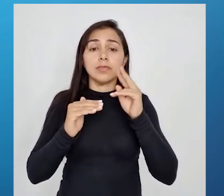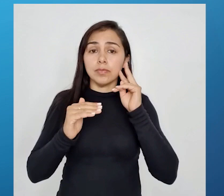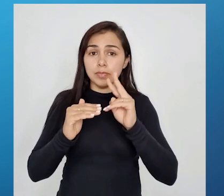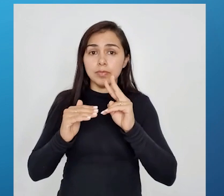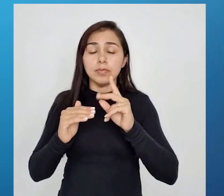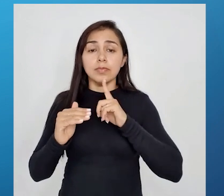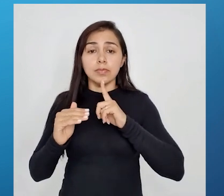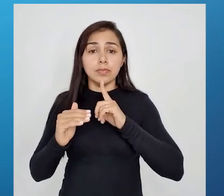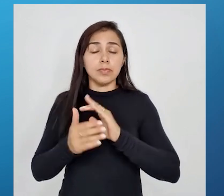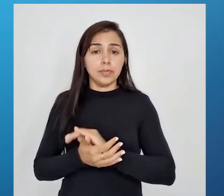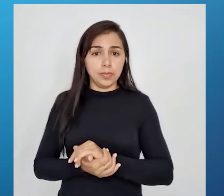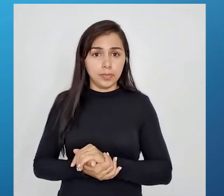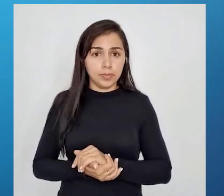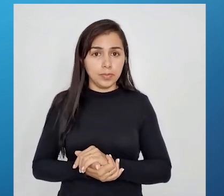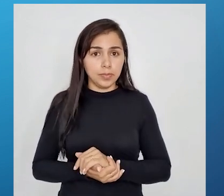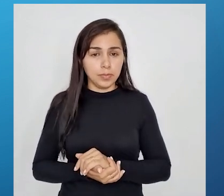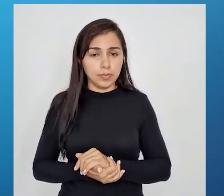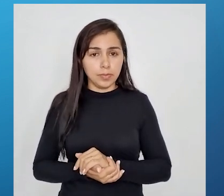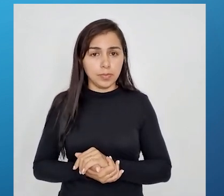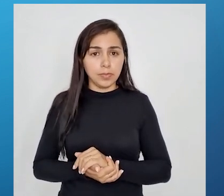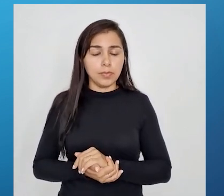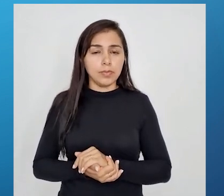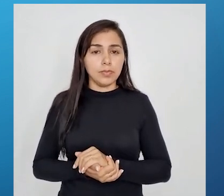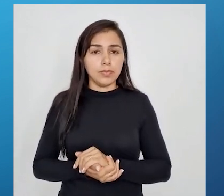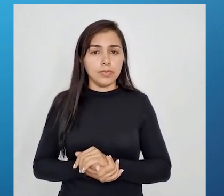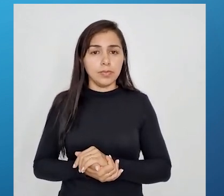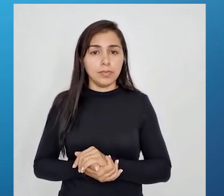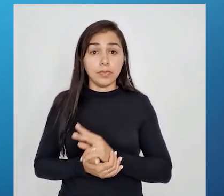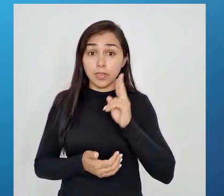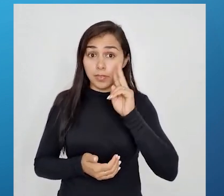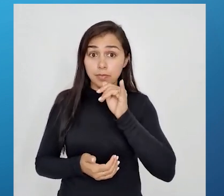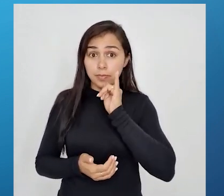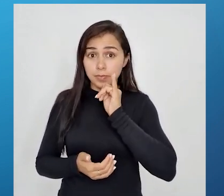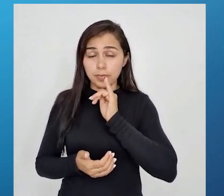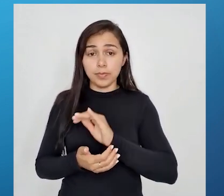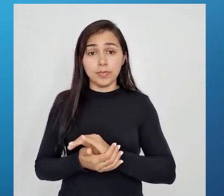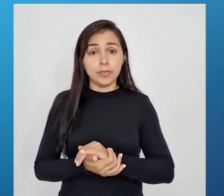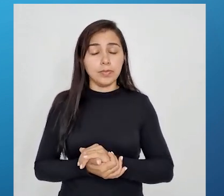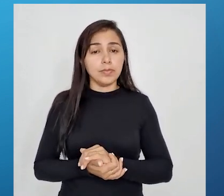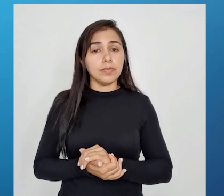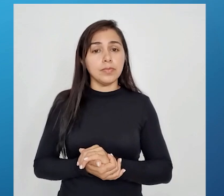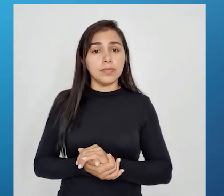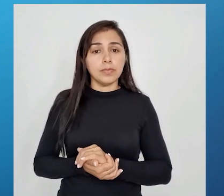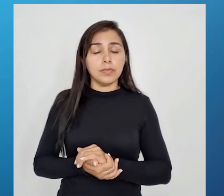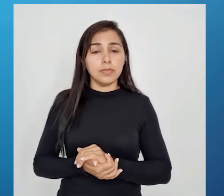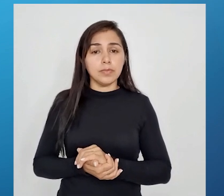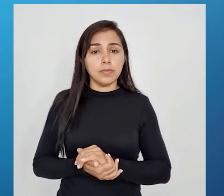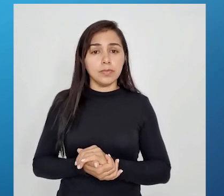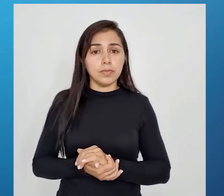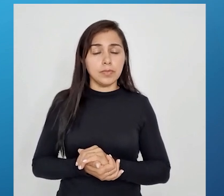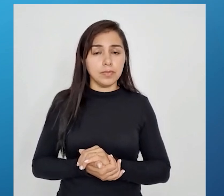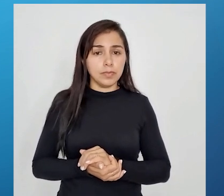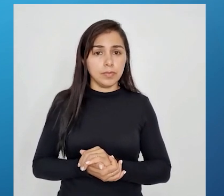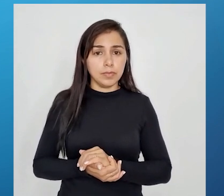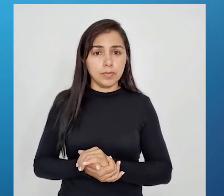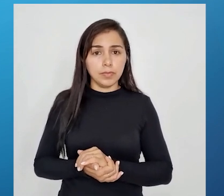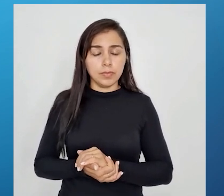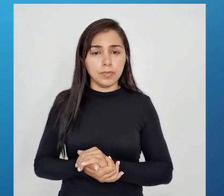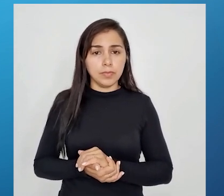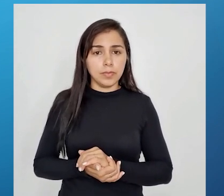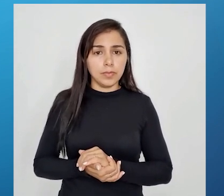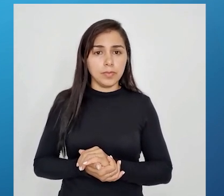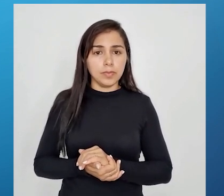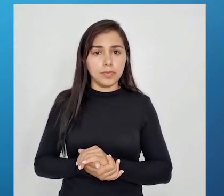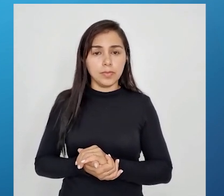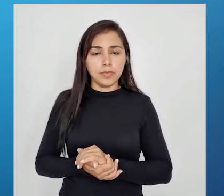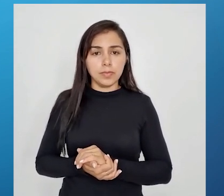os triângulos, deixa eu colocar aqui para exemplificar. Então aqui eu tenho, por exemplo, voltando aqui na imagem,